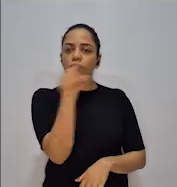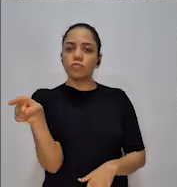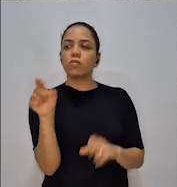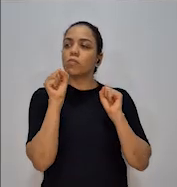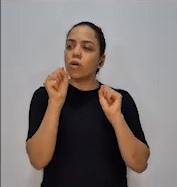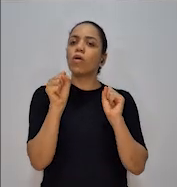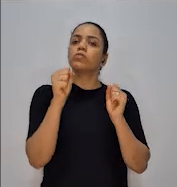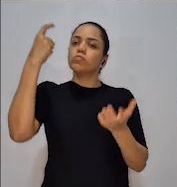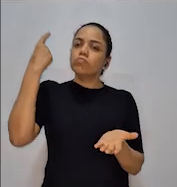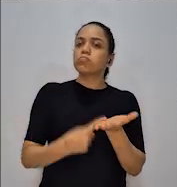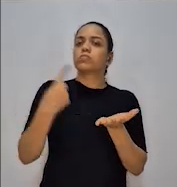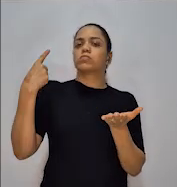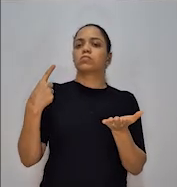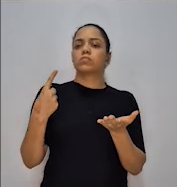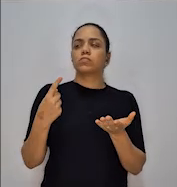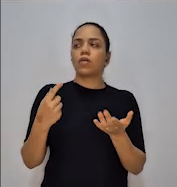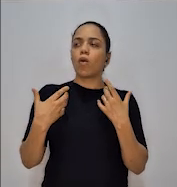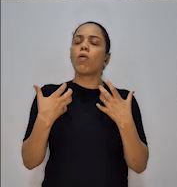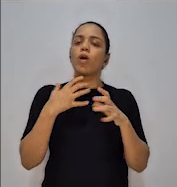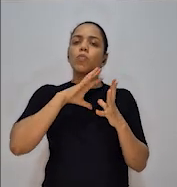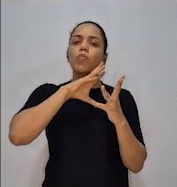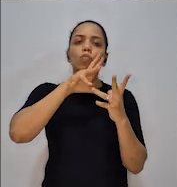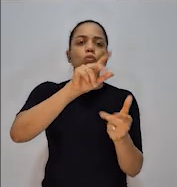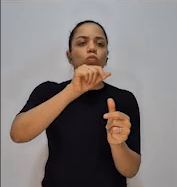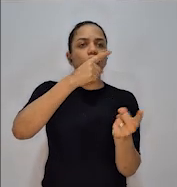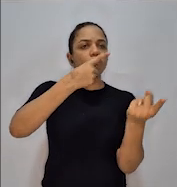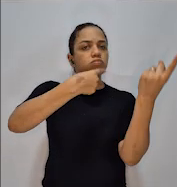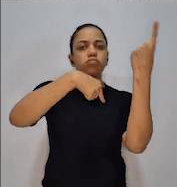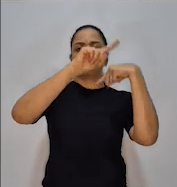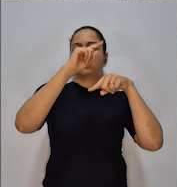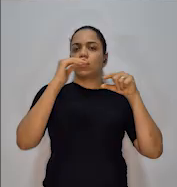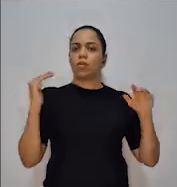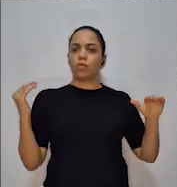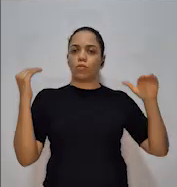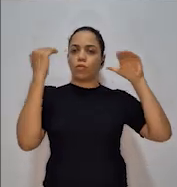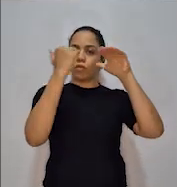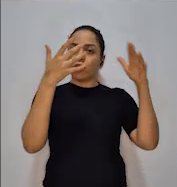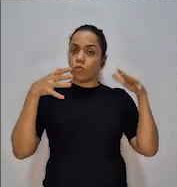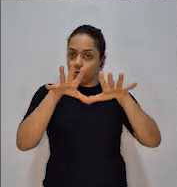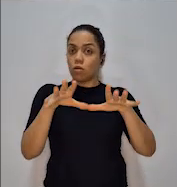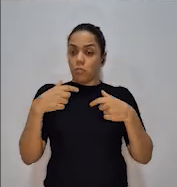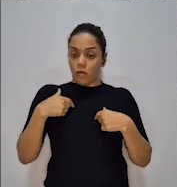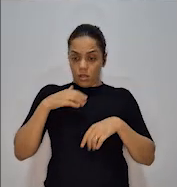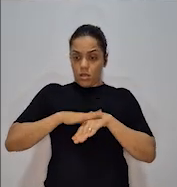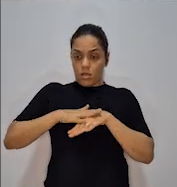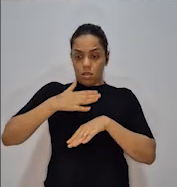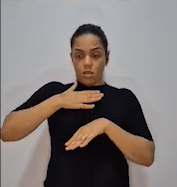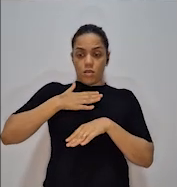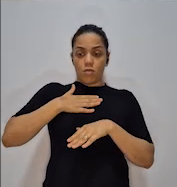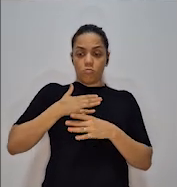fazer e se comprometer para transformar o mundo em um mundo de mais equidade e inclusão para benefício próprio, para